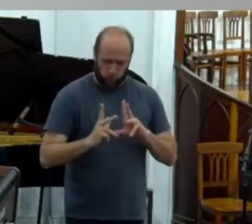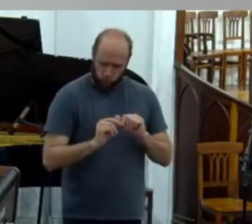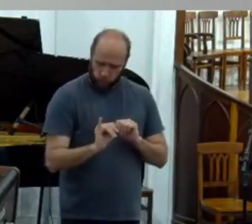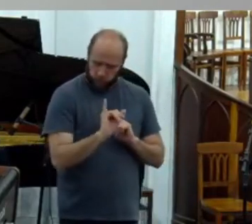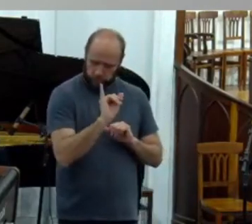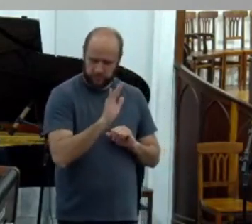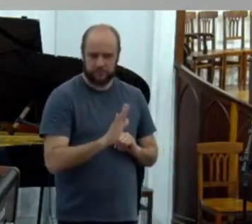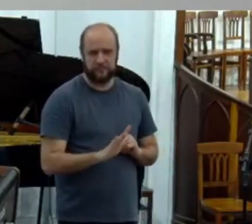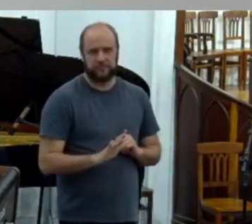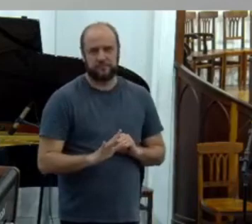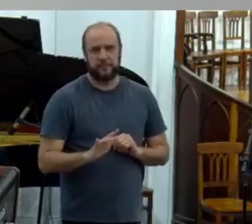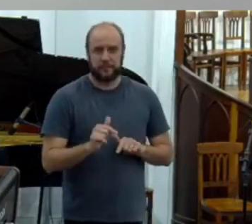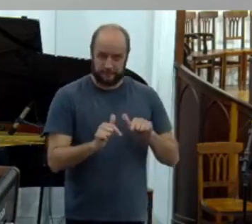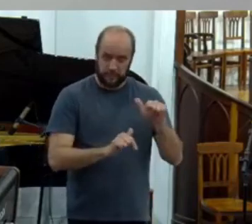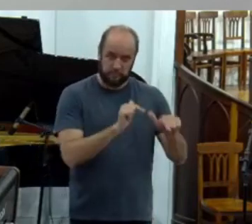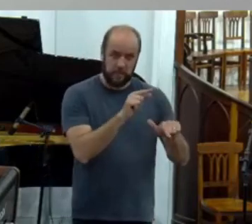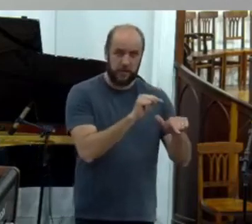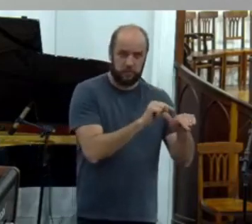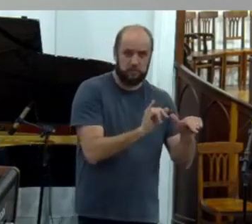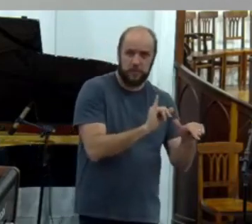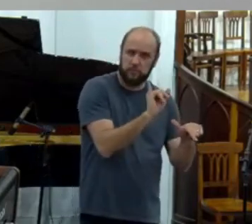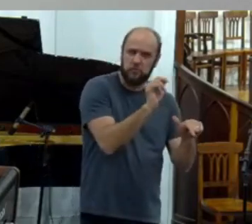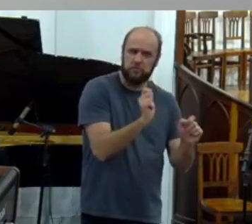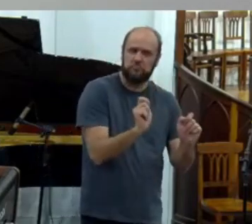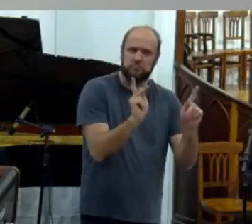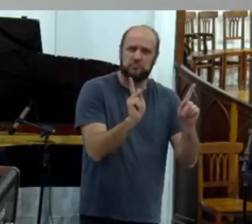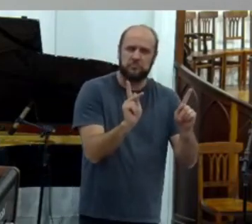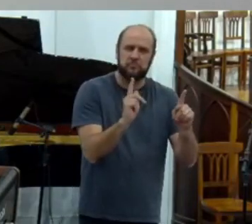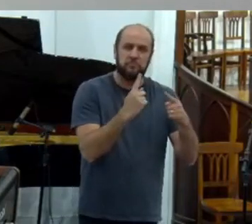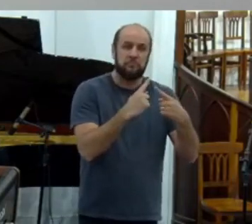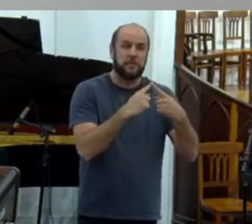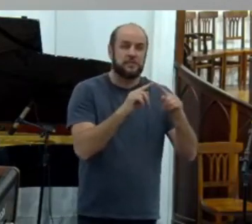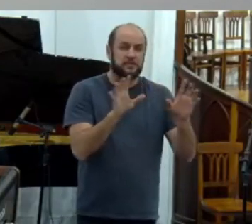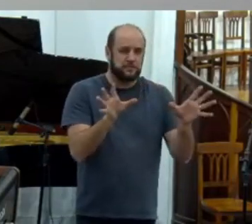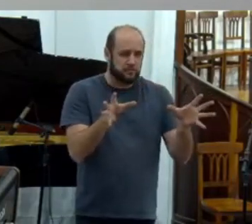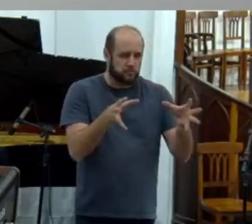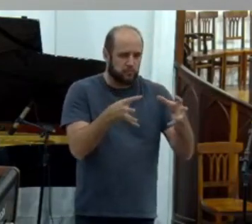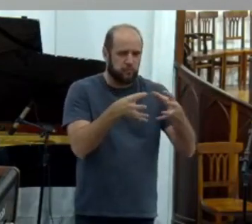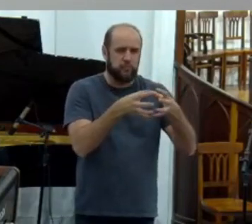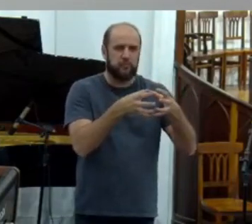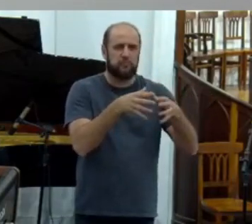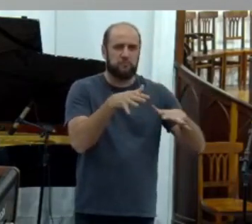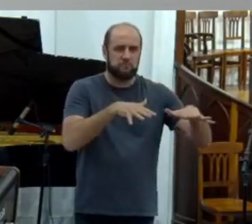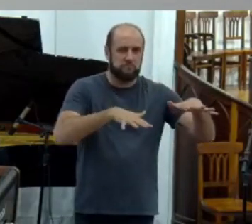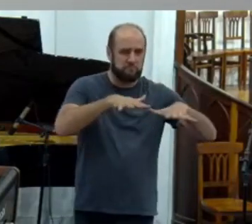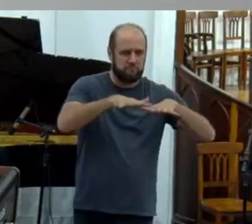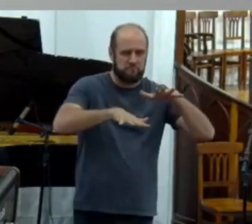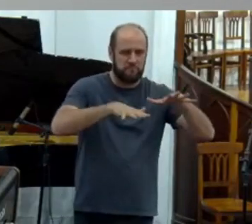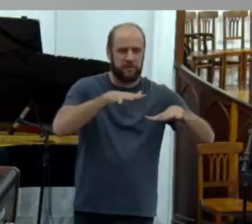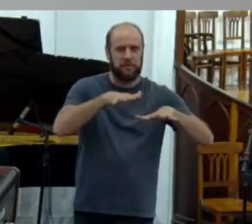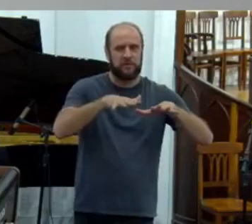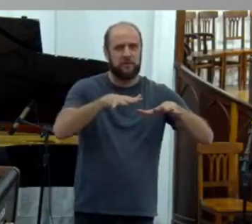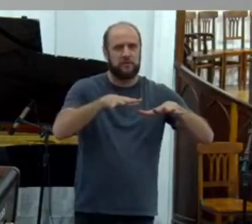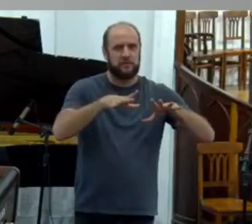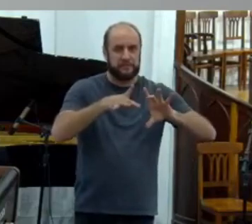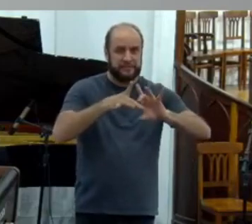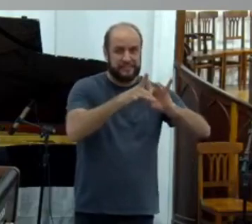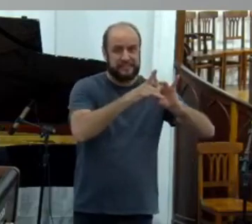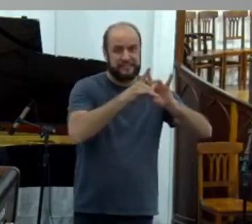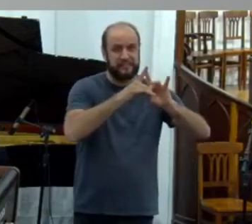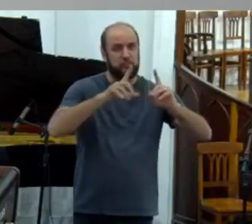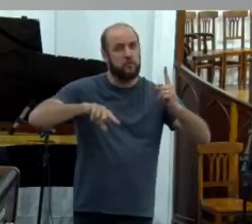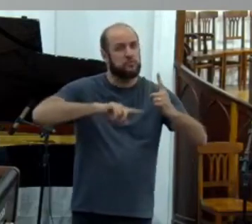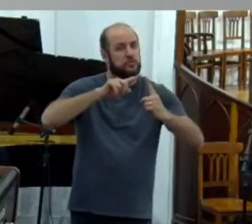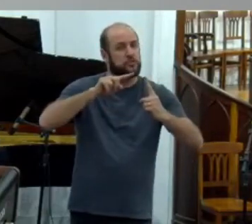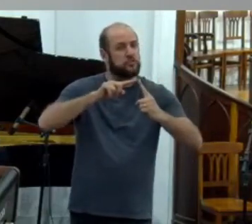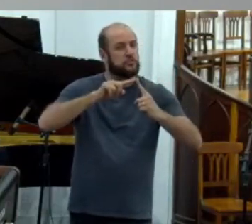Seu trabalho é uma peça dentro de um grande quebra-cabeças que tem como